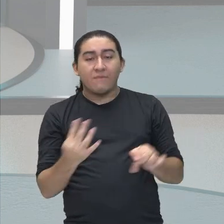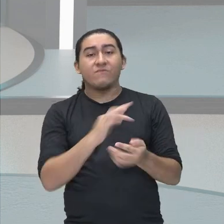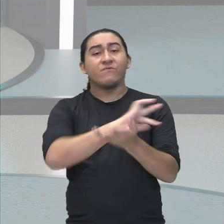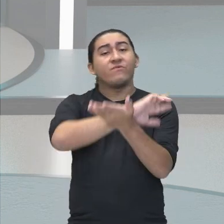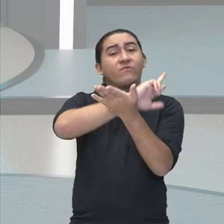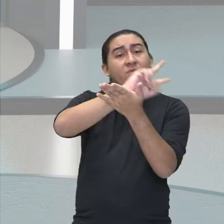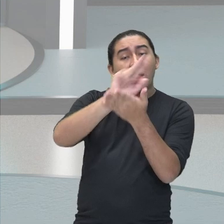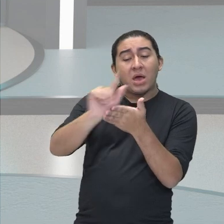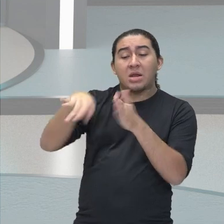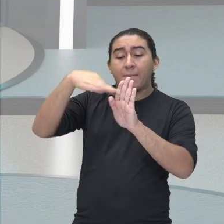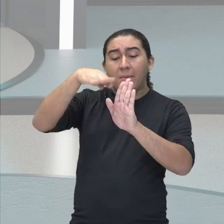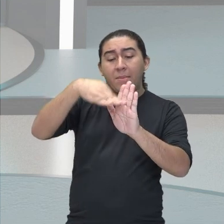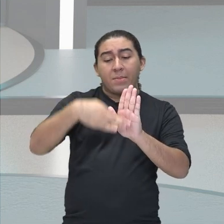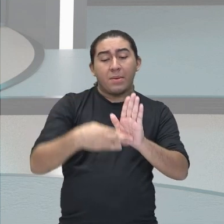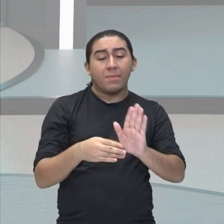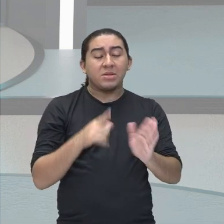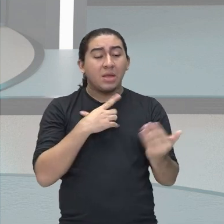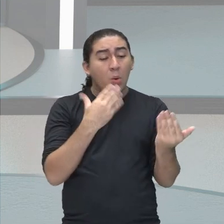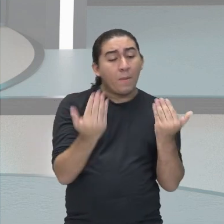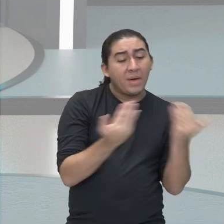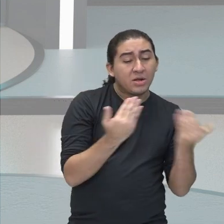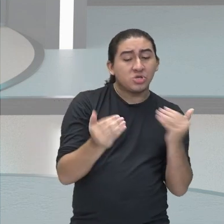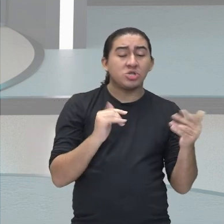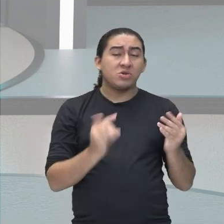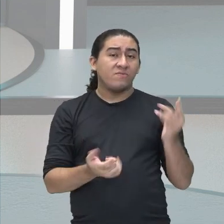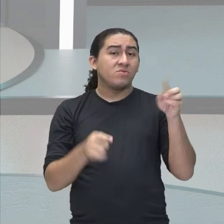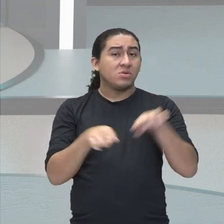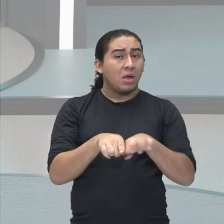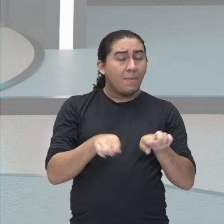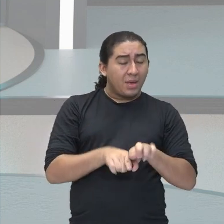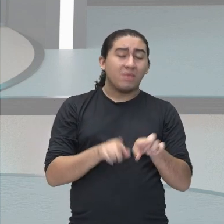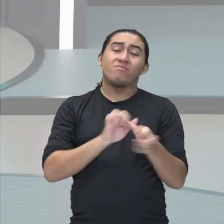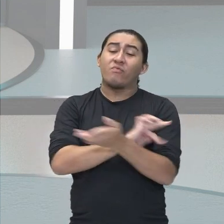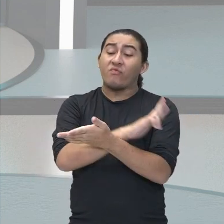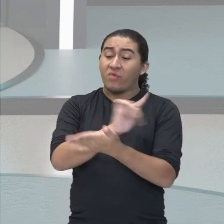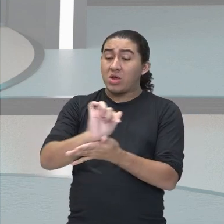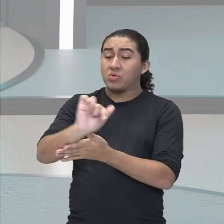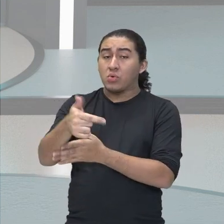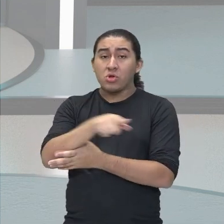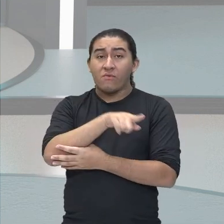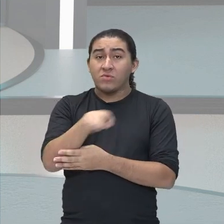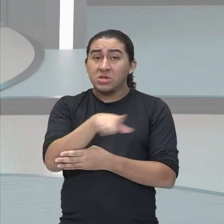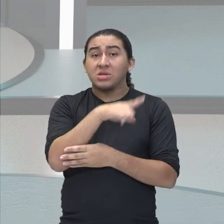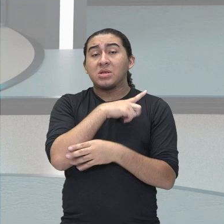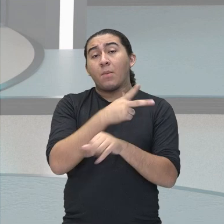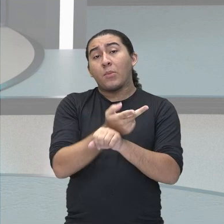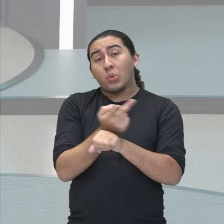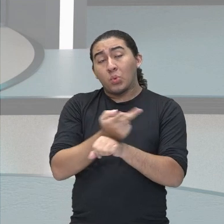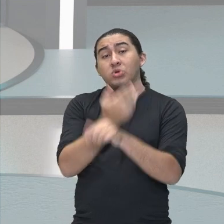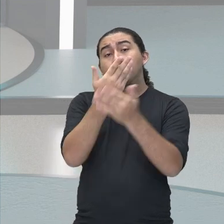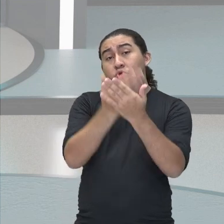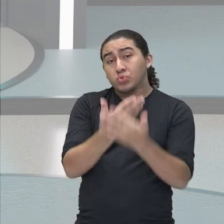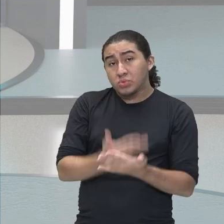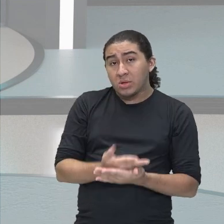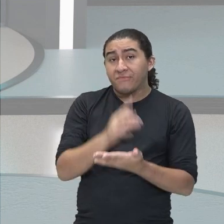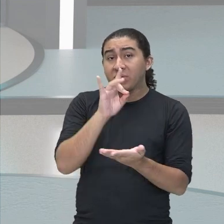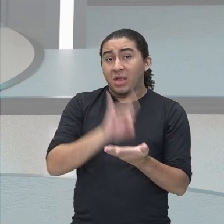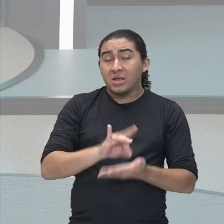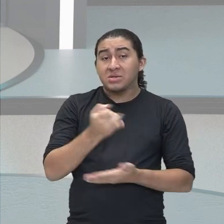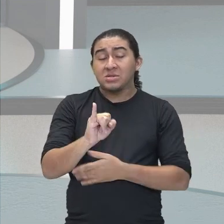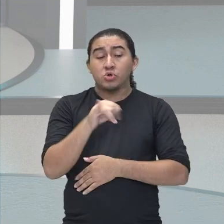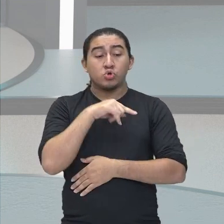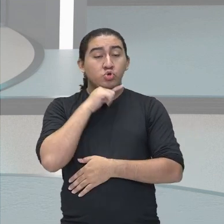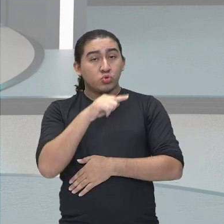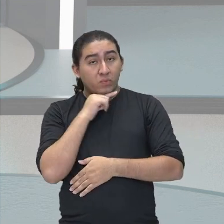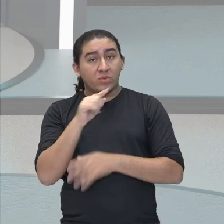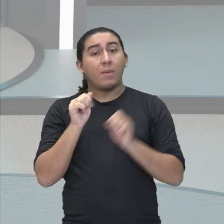o grau comparativo, superlativo, e você procura aprimorar mais aquilo que você não conseguiu